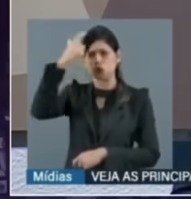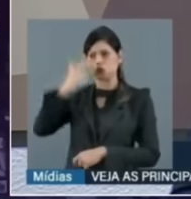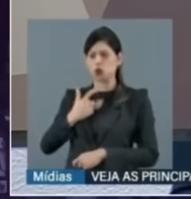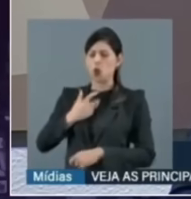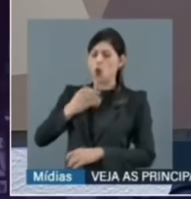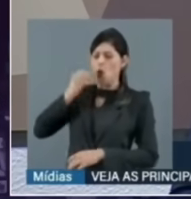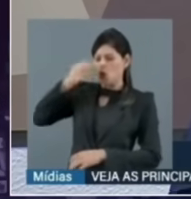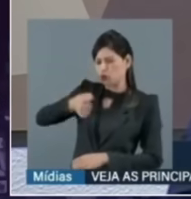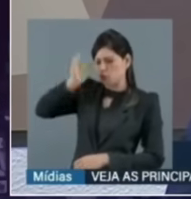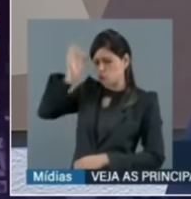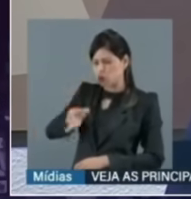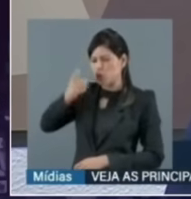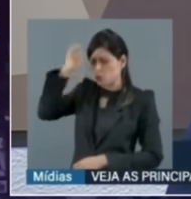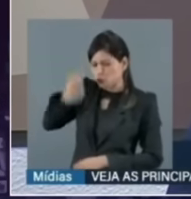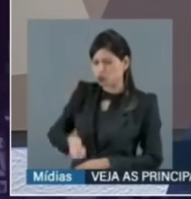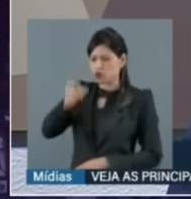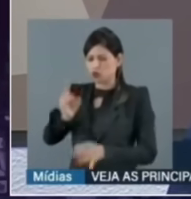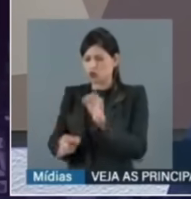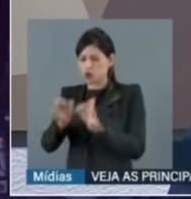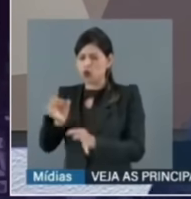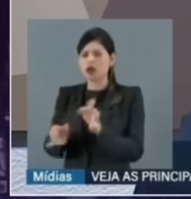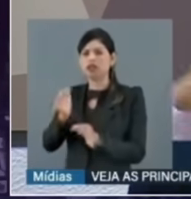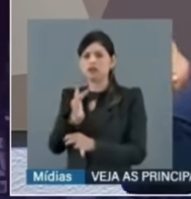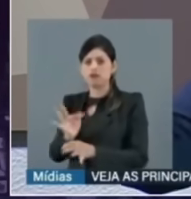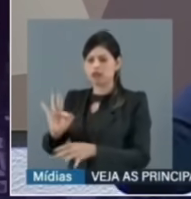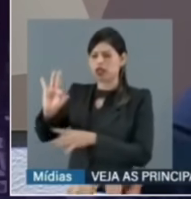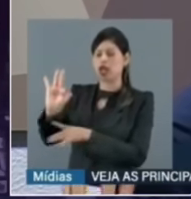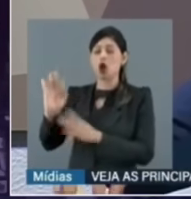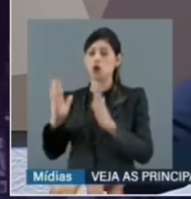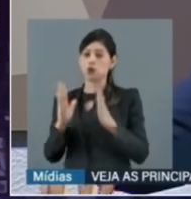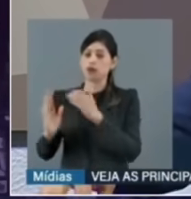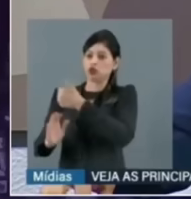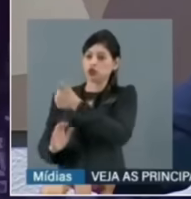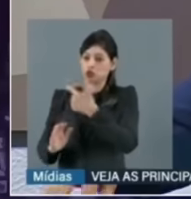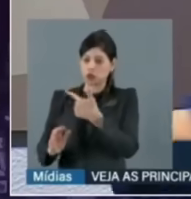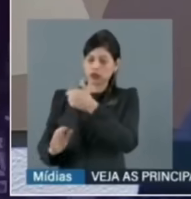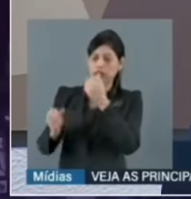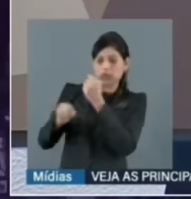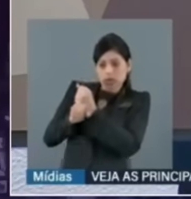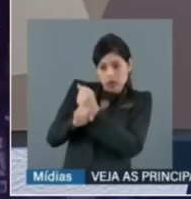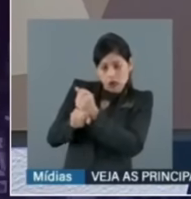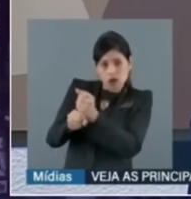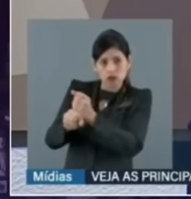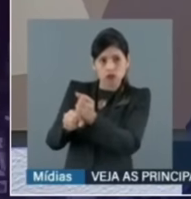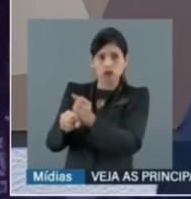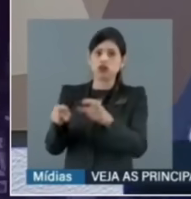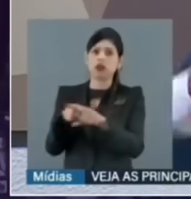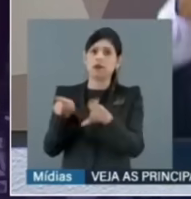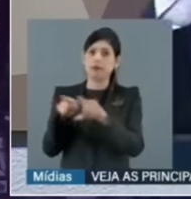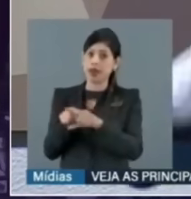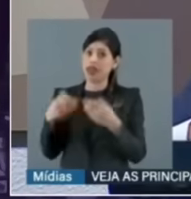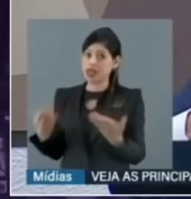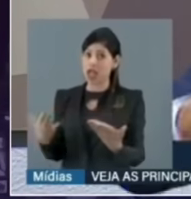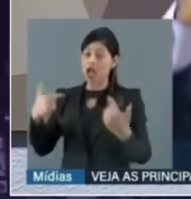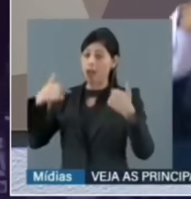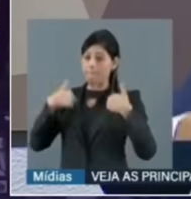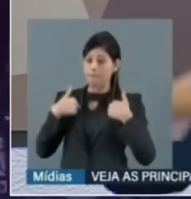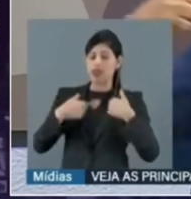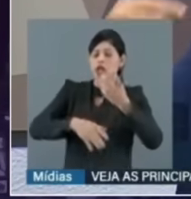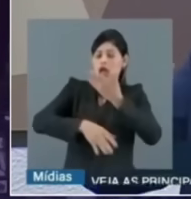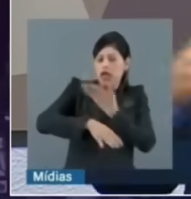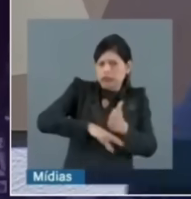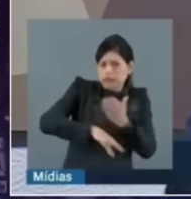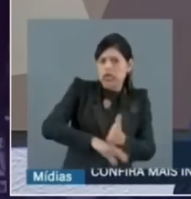anos e não tem nenhuma mácula funcional e teve uma prática honesta na sua função e a prática a